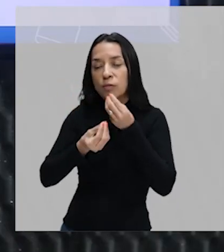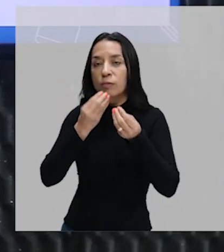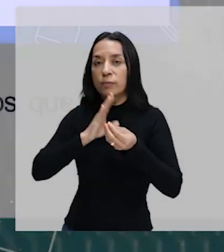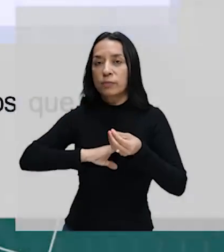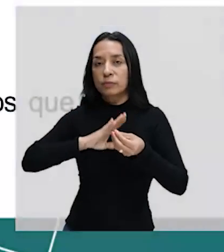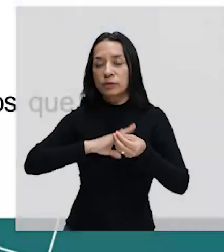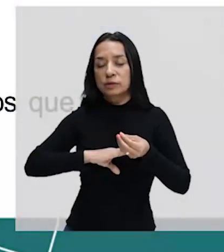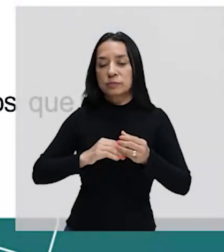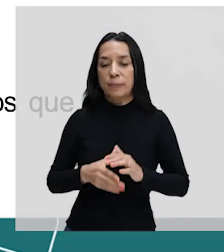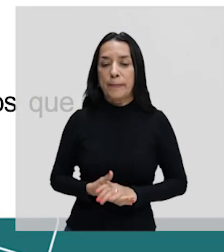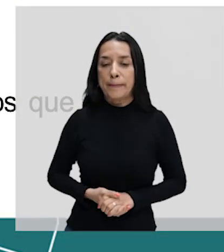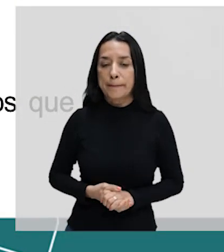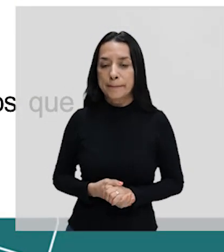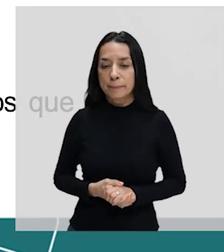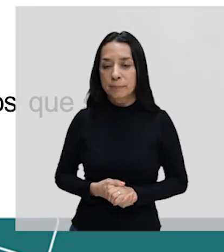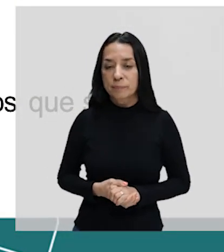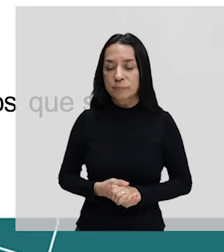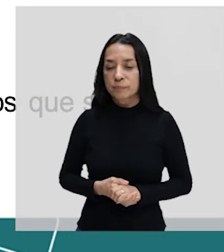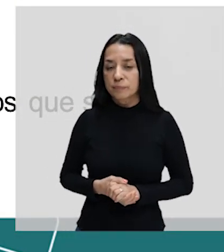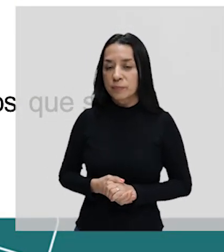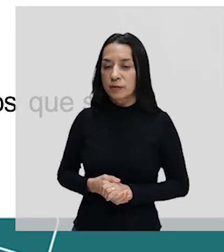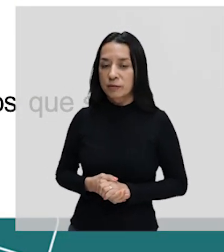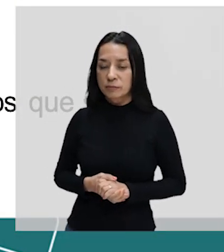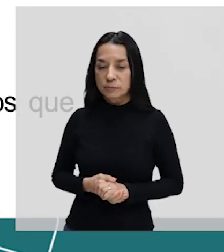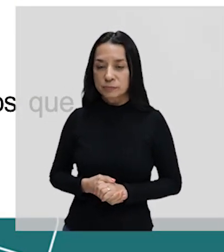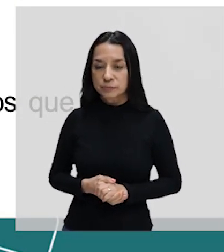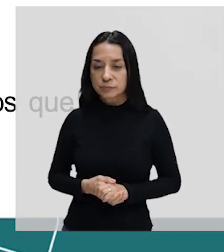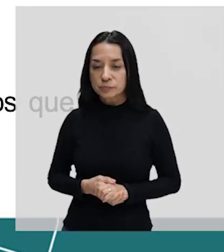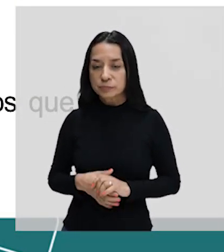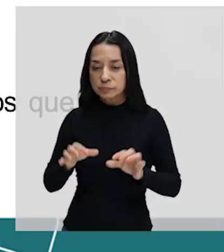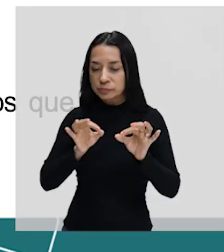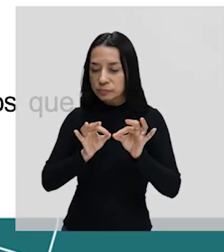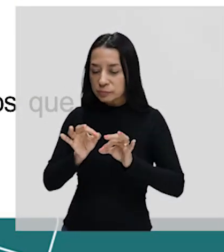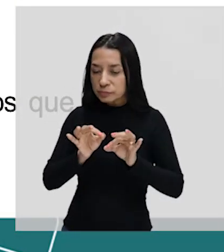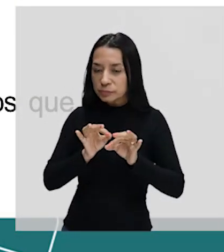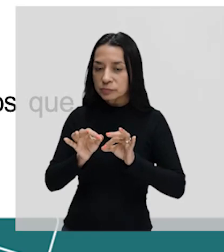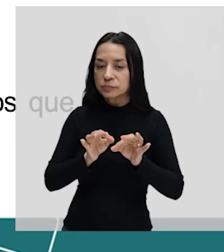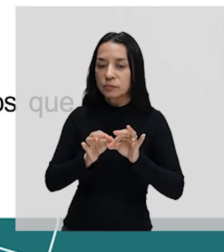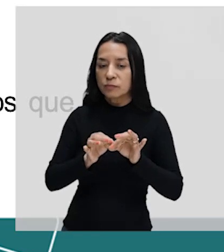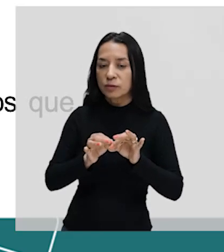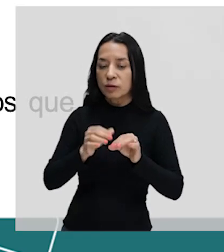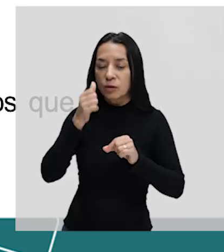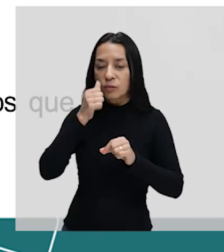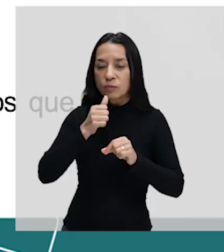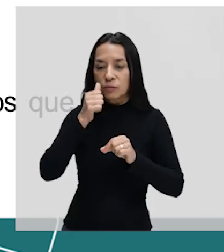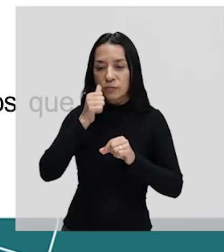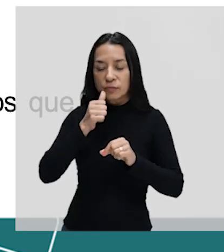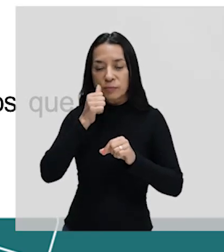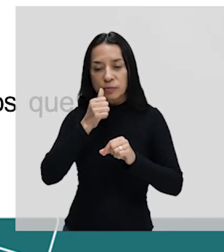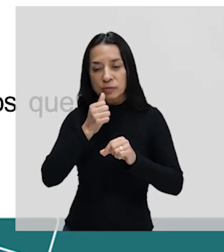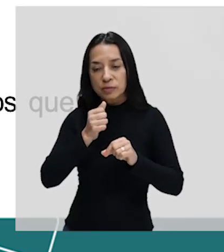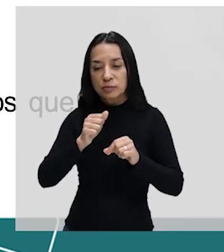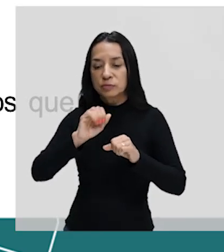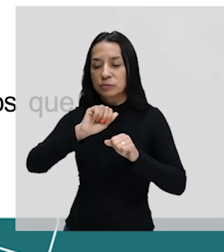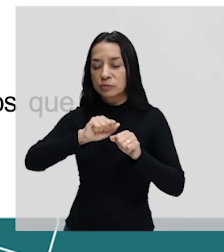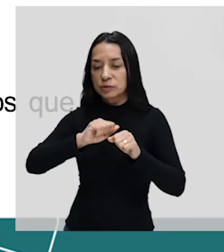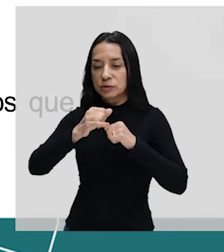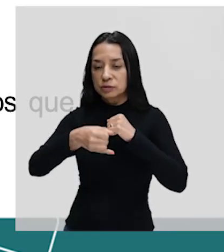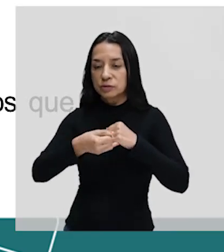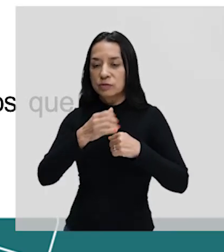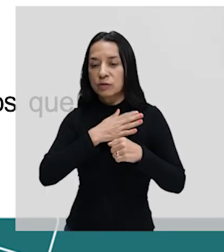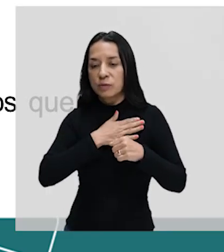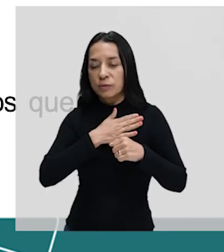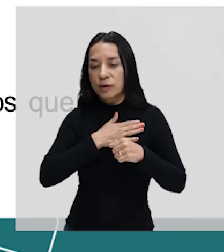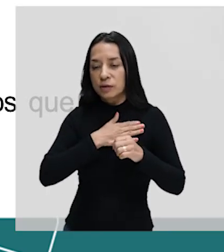portuguesa. Para formar o feminino dos gentílicos terminados em consoante, basta